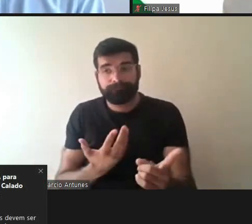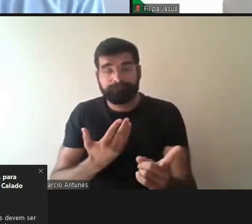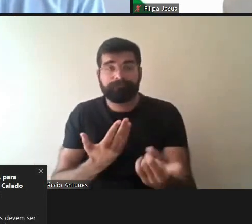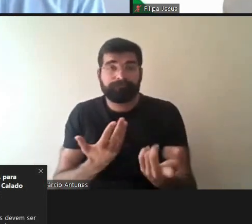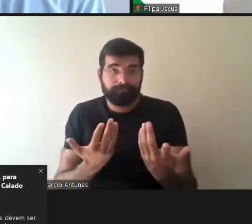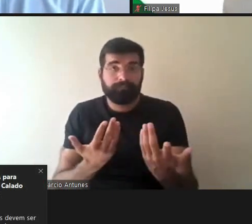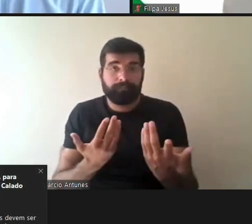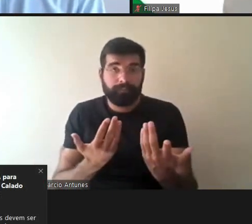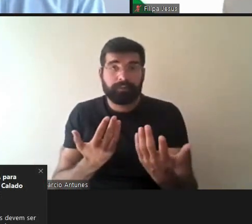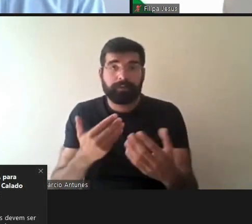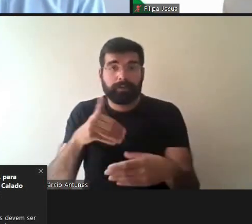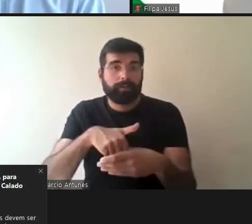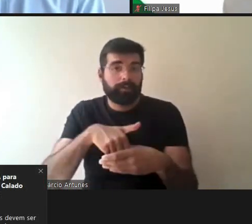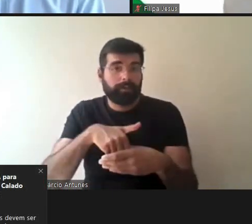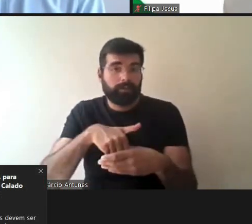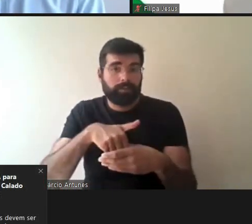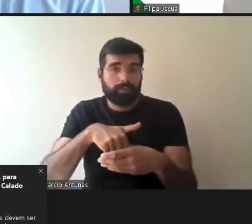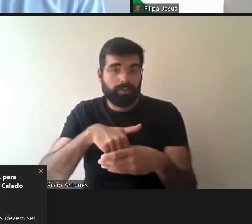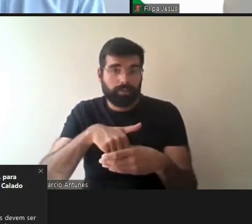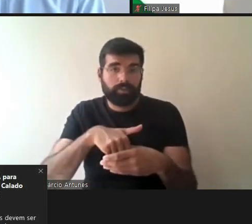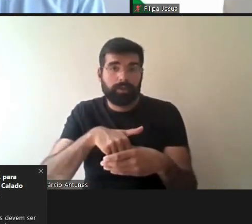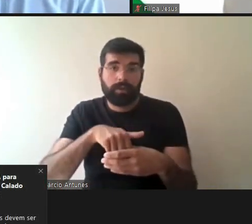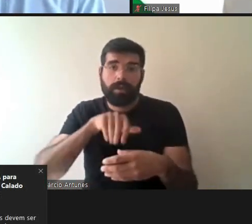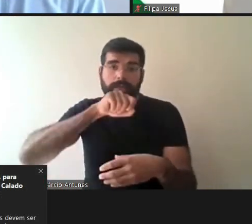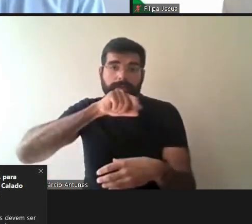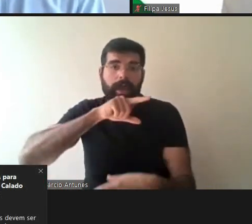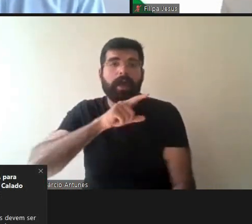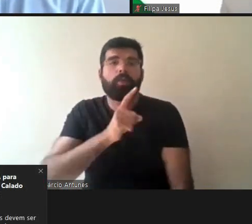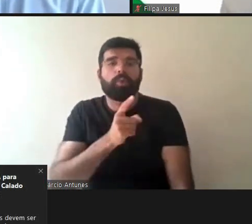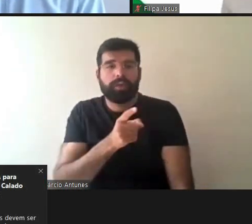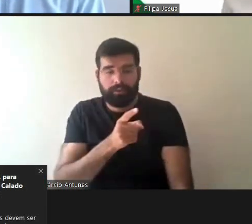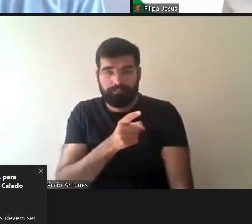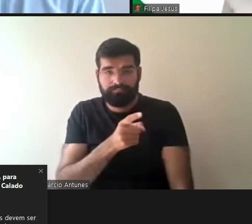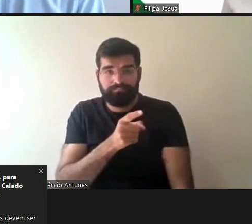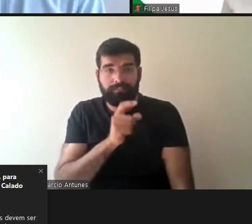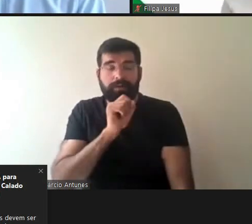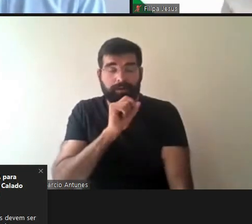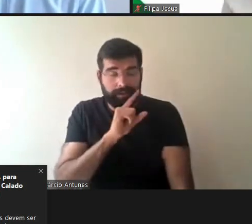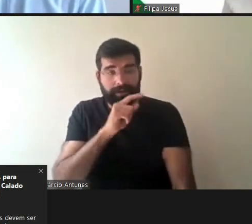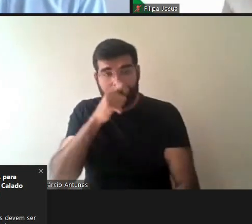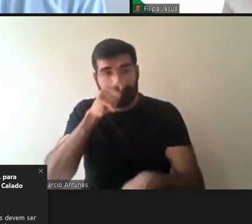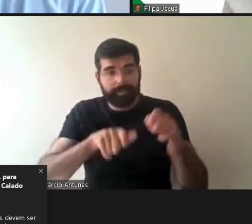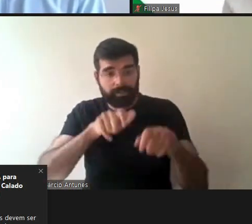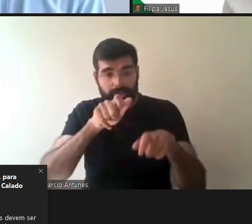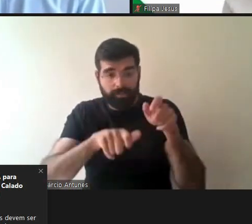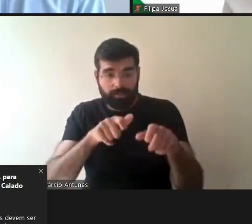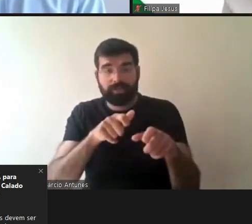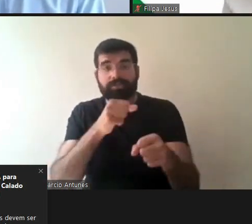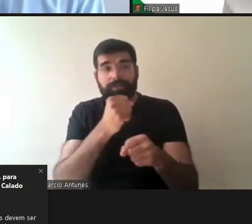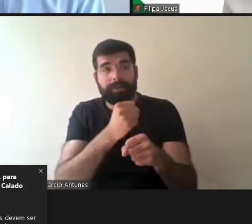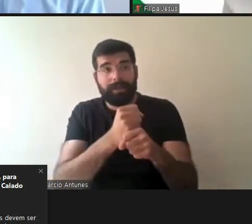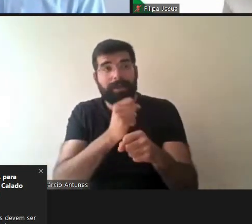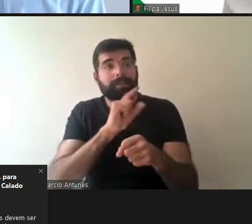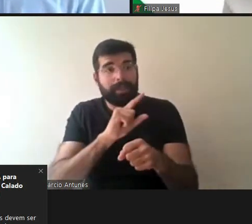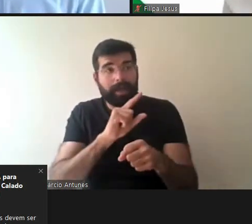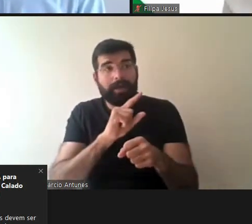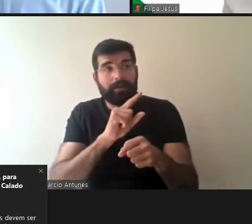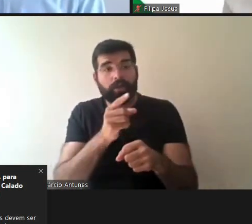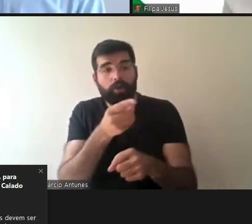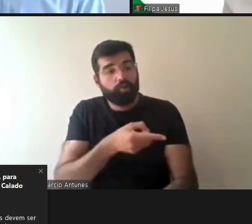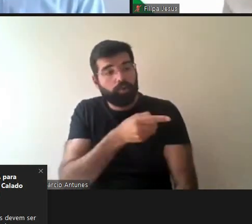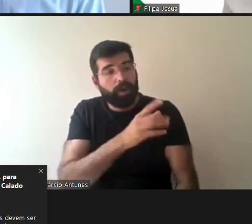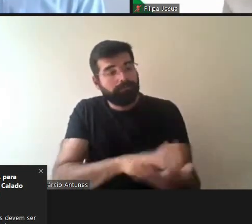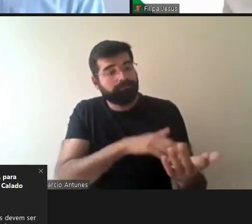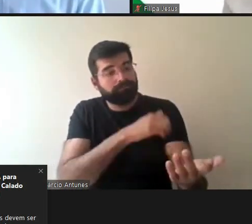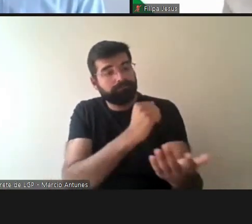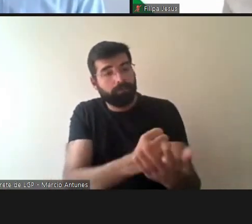envolvidos, pode dar oportunidade aos trabalhadores de atingir o grau do 9º ano de escolaridade